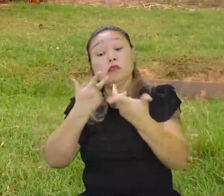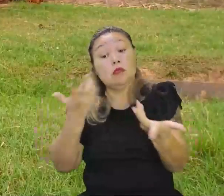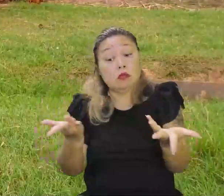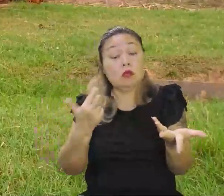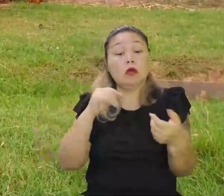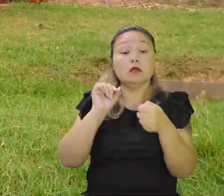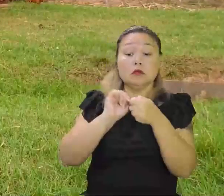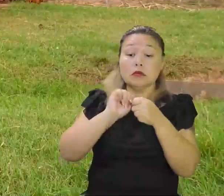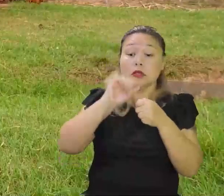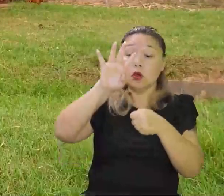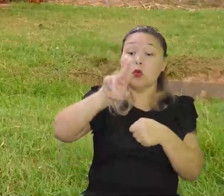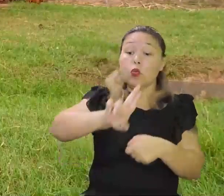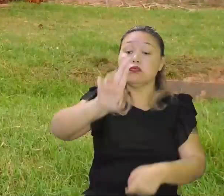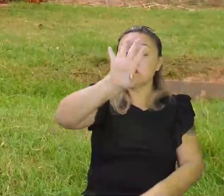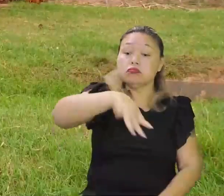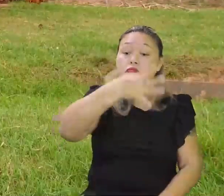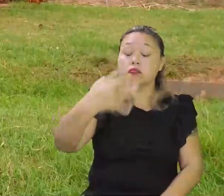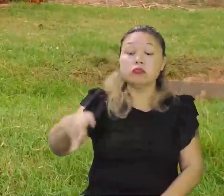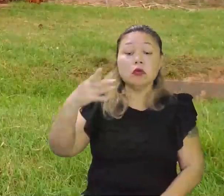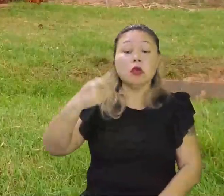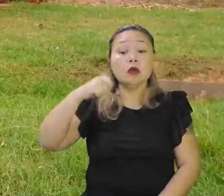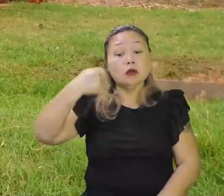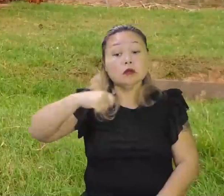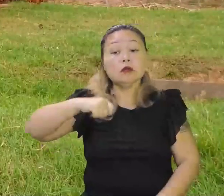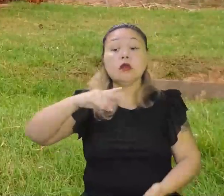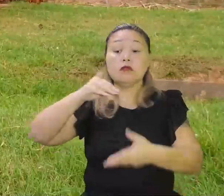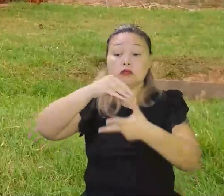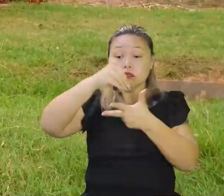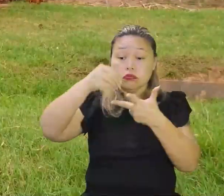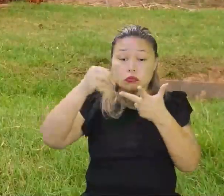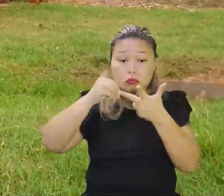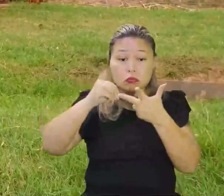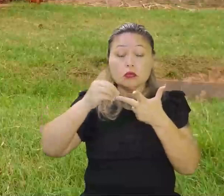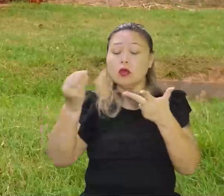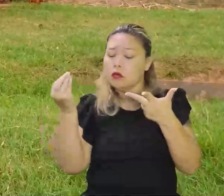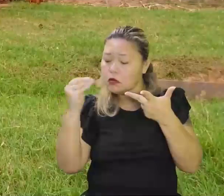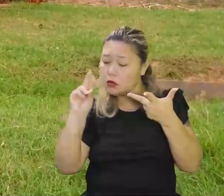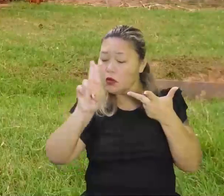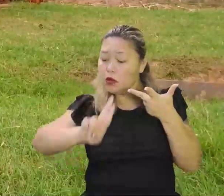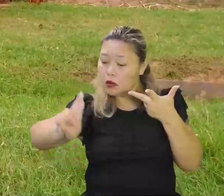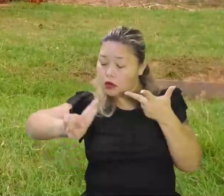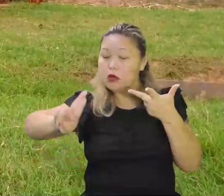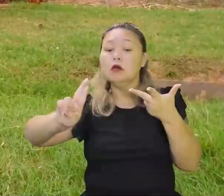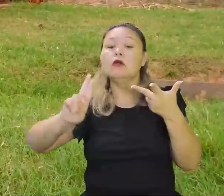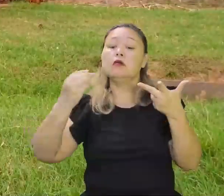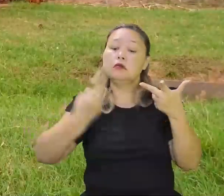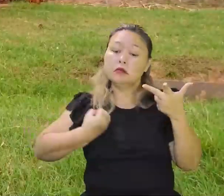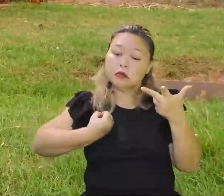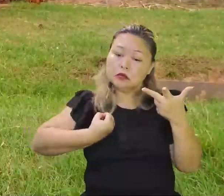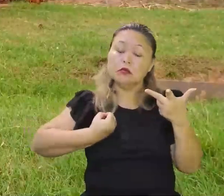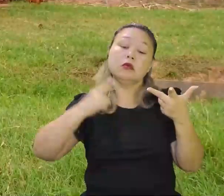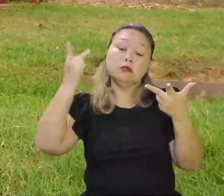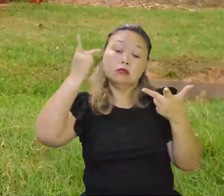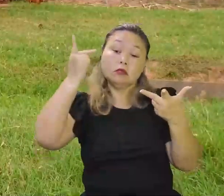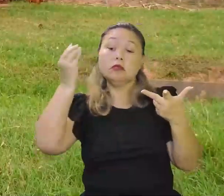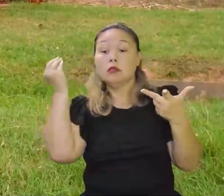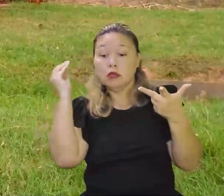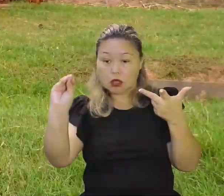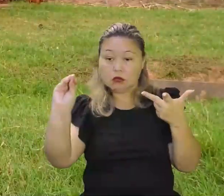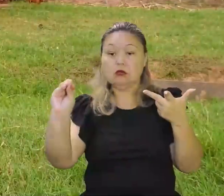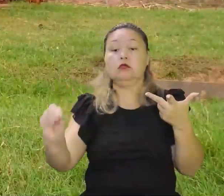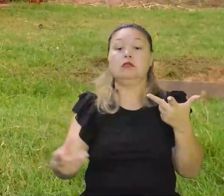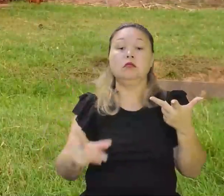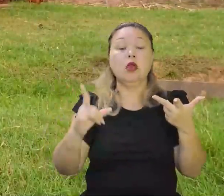uso da tabelinha. Como o professor Maurício disse, se for lá no Enem, ele vai dizer, usando o valor do alqueire paulista tanto, certo?